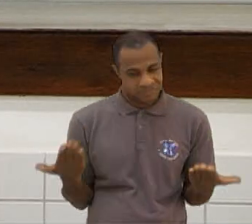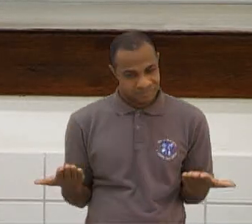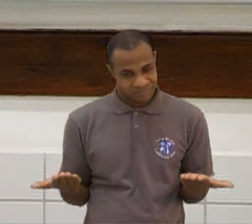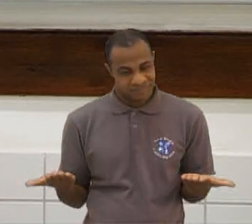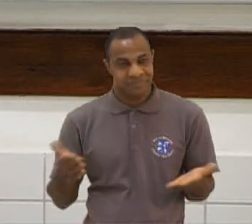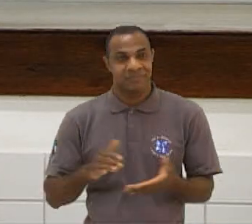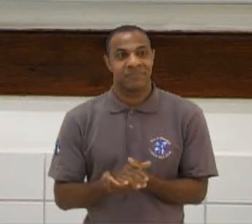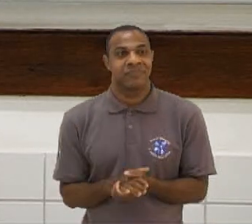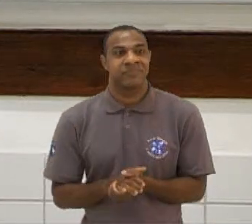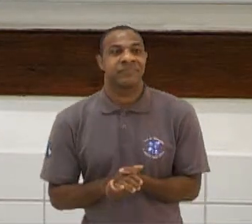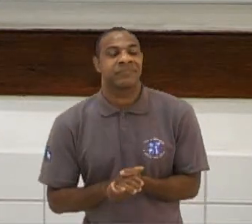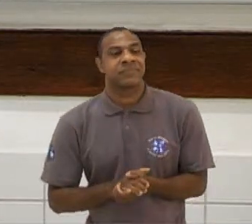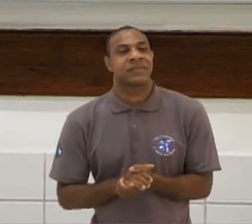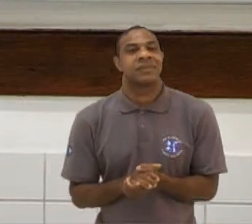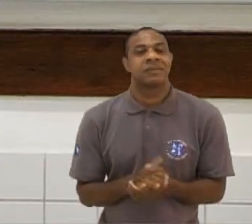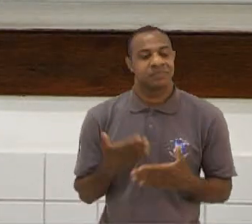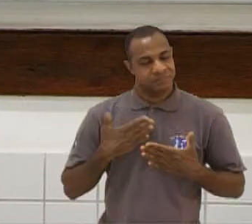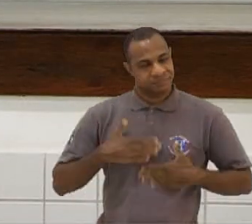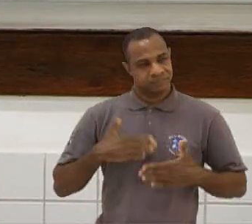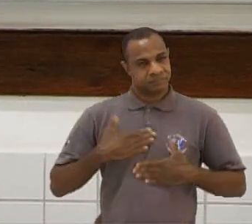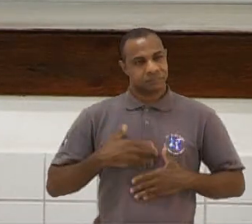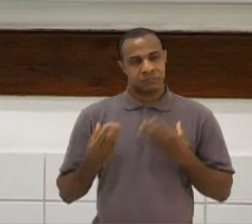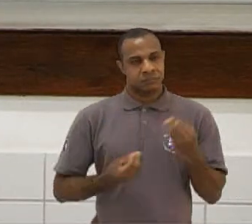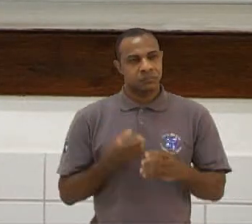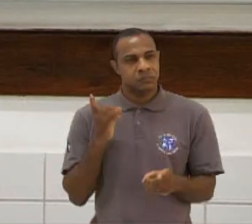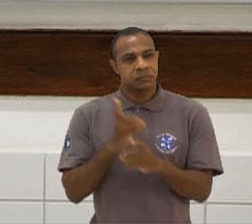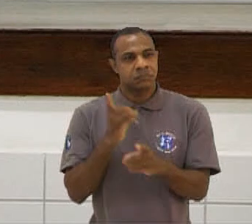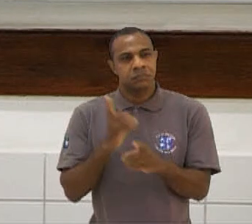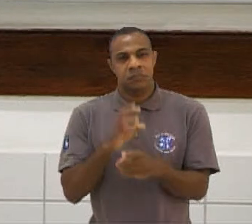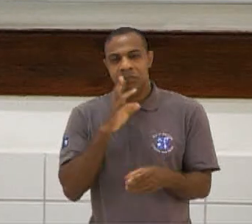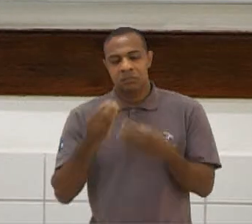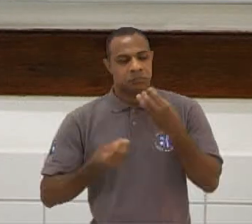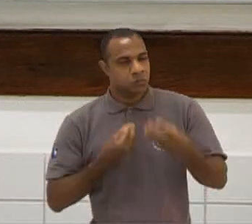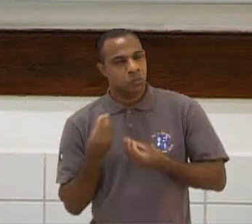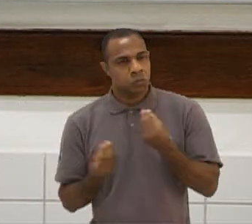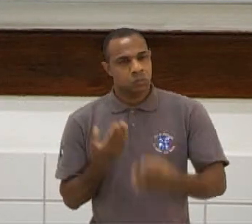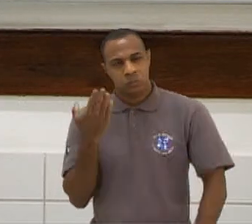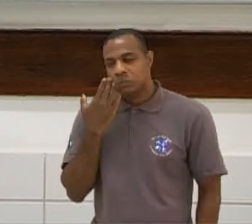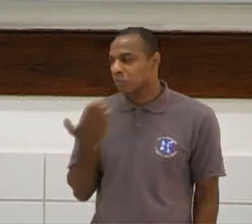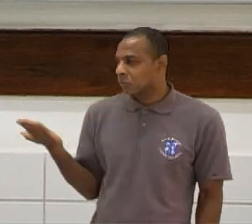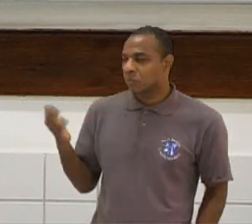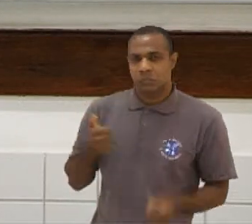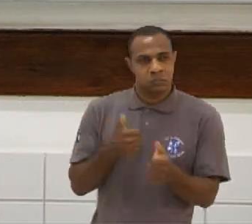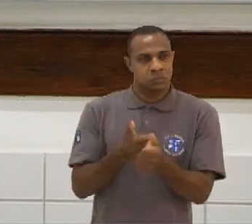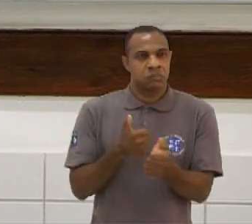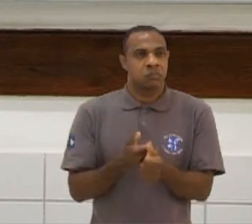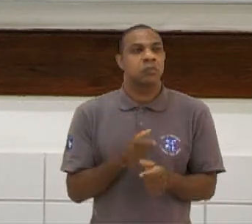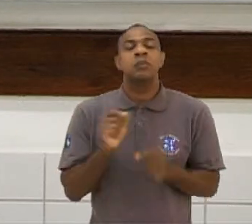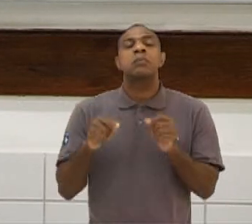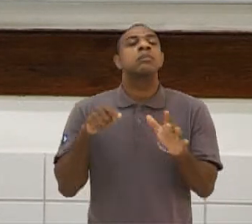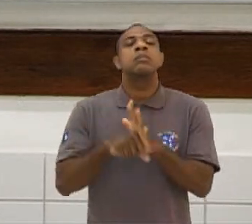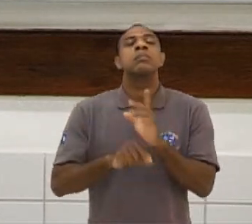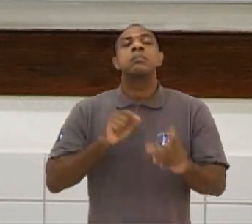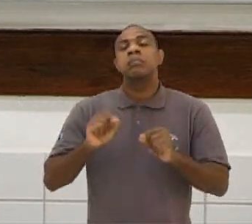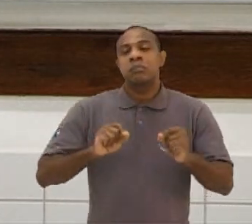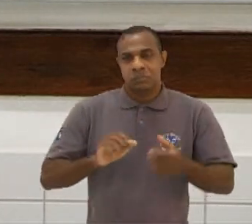Salve, galerinha! Tudo bem? Suave na nave? Conseguiram encontrar a resposta do nosso exercício? Então vamos acompanhar lá. O que ele está perguntando? Todas